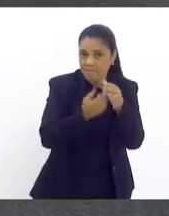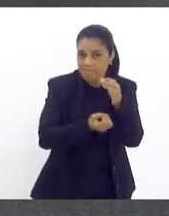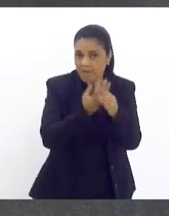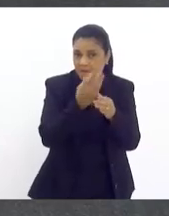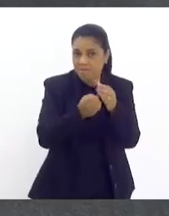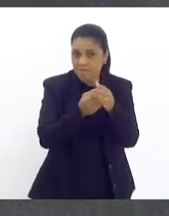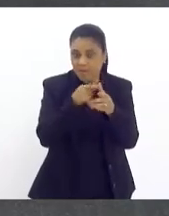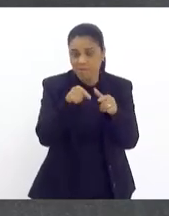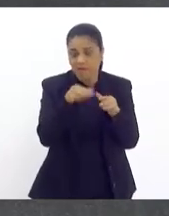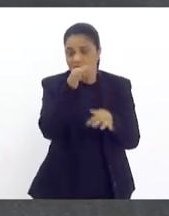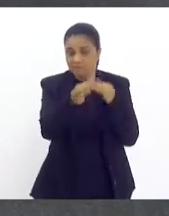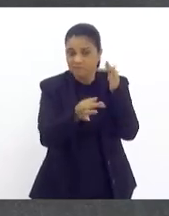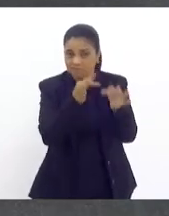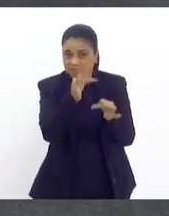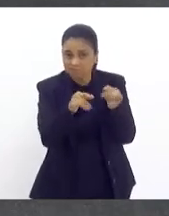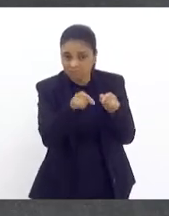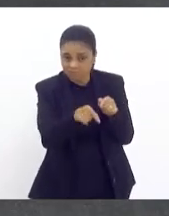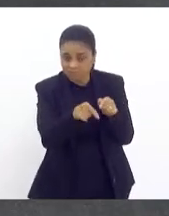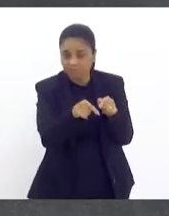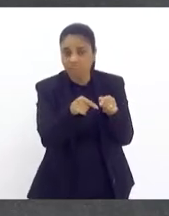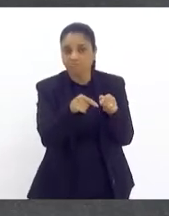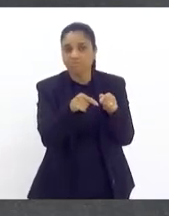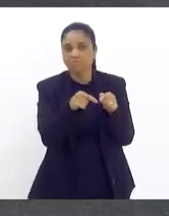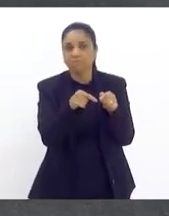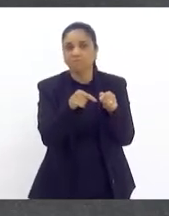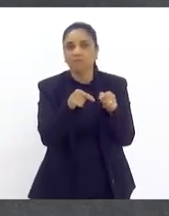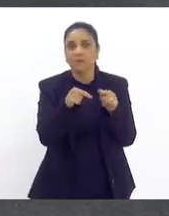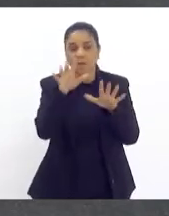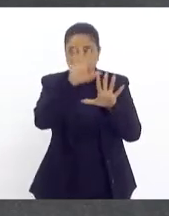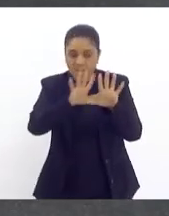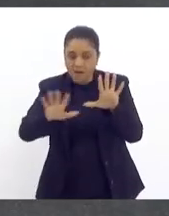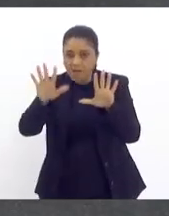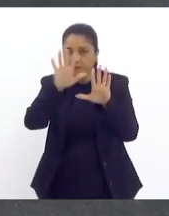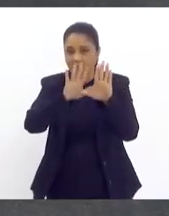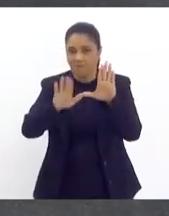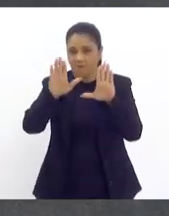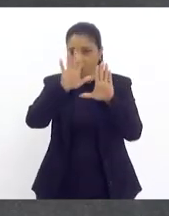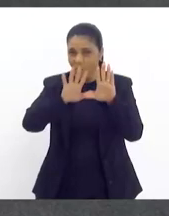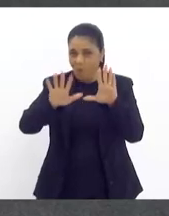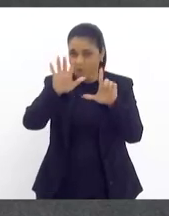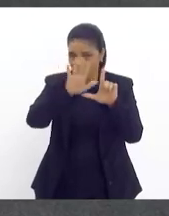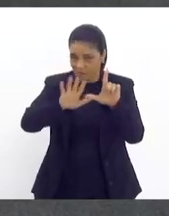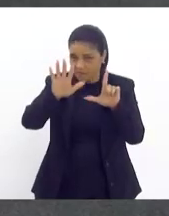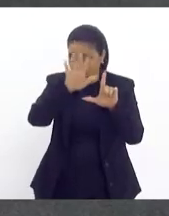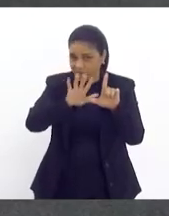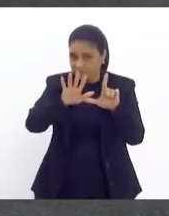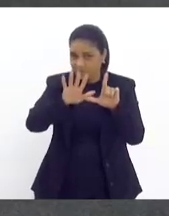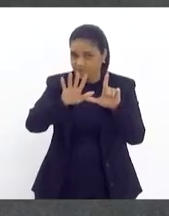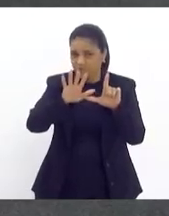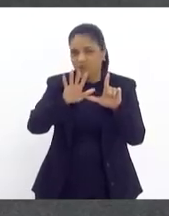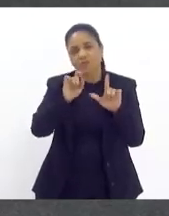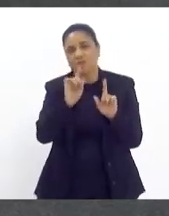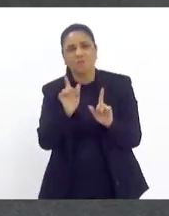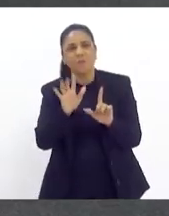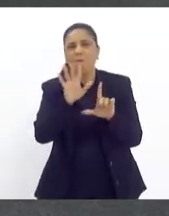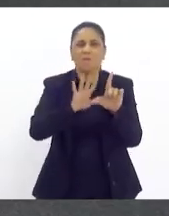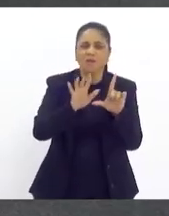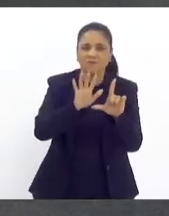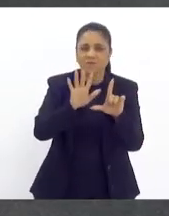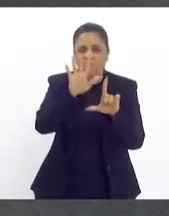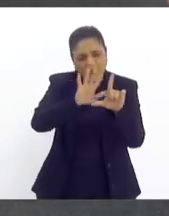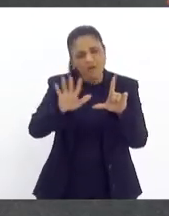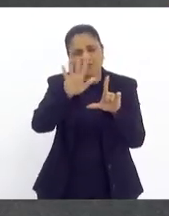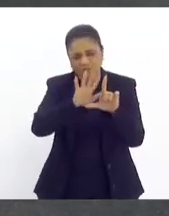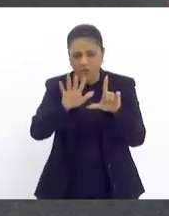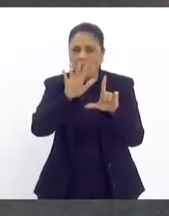atender esses casos e cria uma plataforma Exige uma planta não uma plataforma uma plataforma